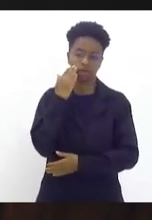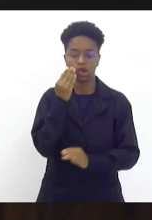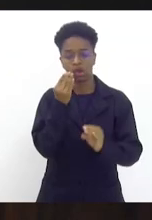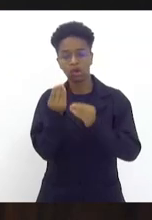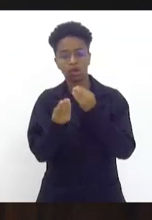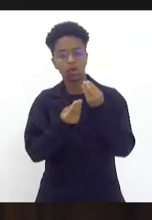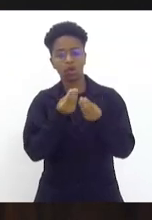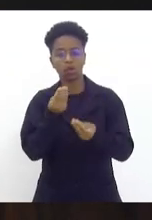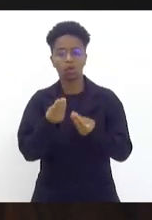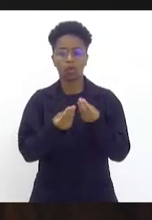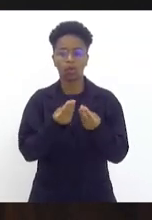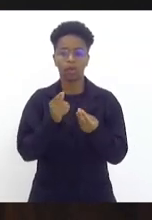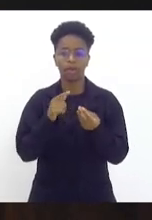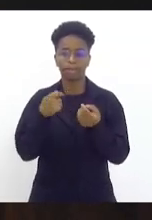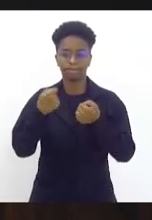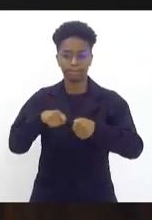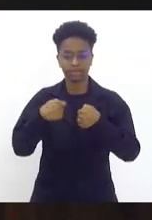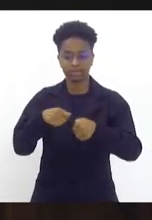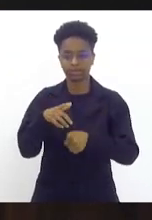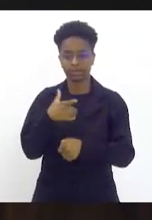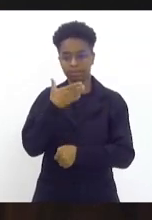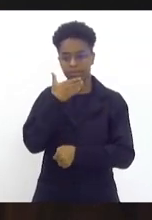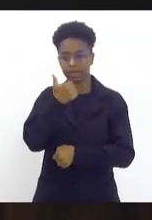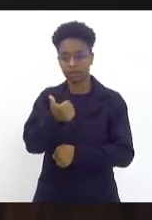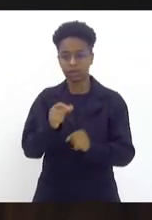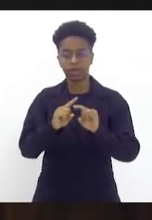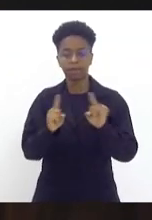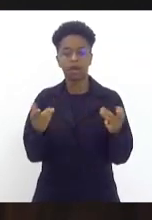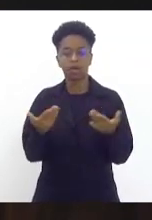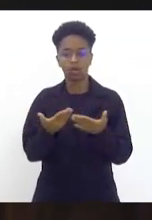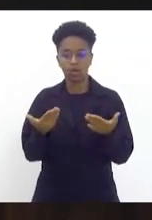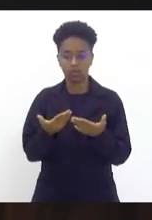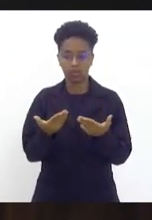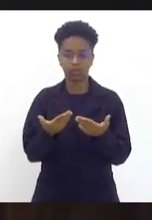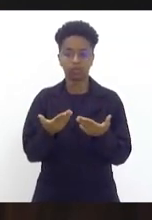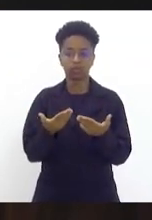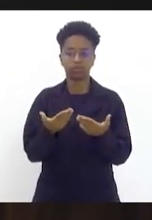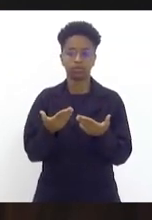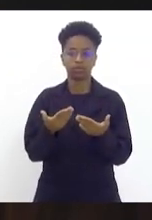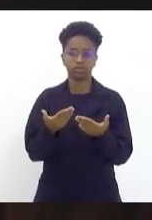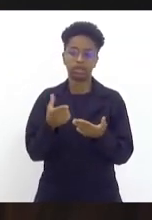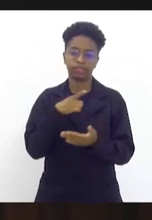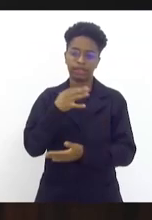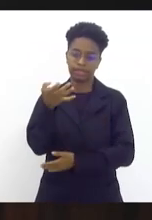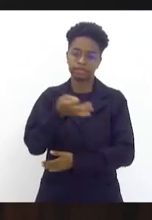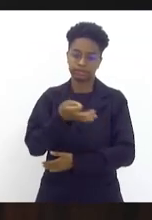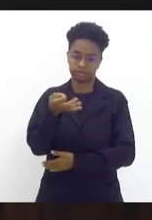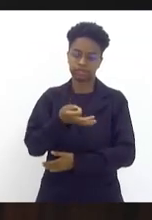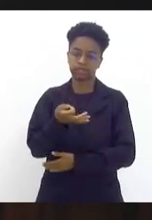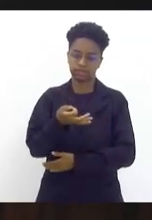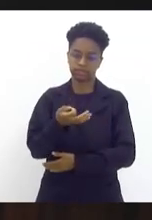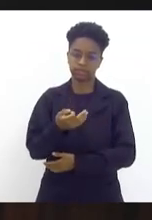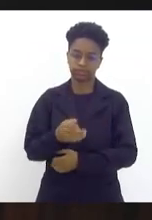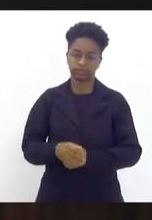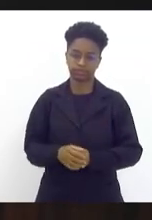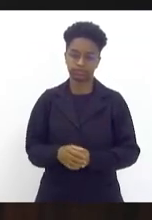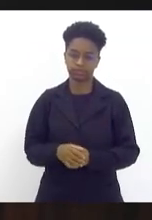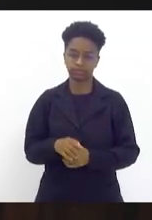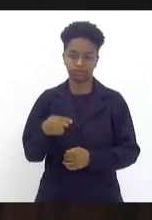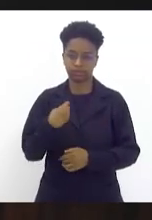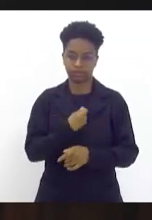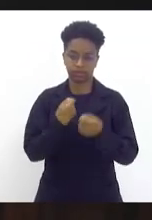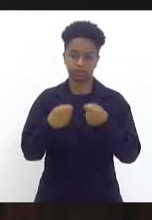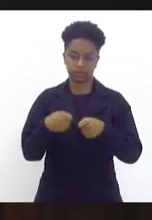do quanto eu preciso melhorar. Mas hoje, ouvindo-as, eu tive certeza absoluta, né, de que preciso buscar